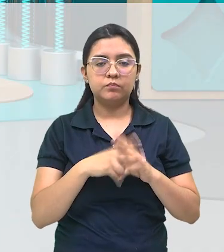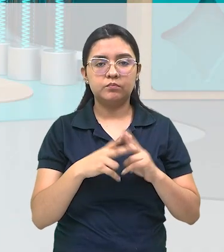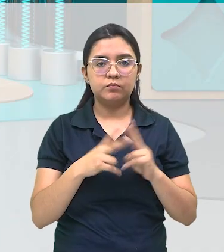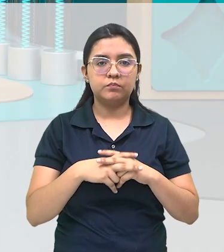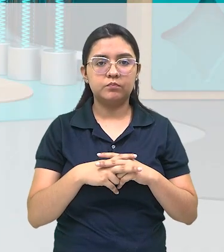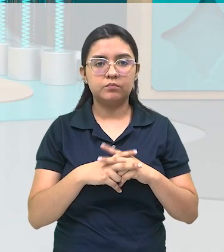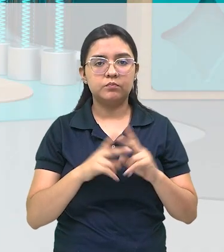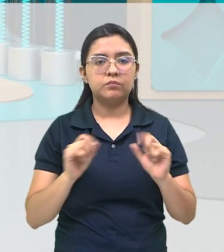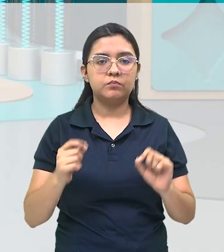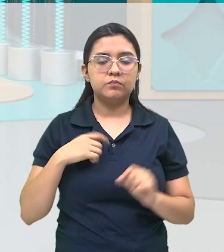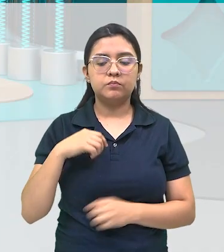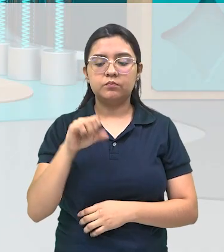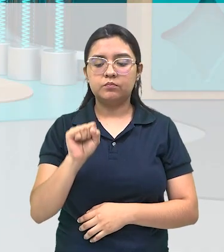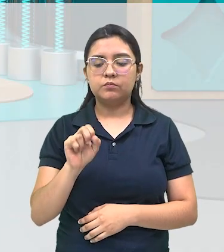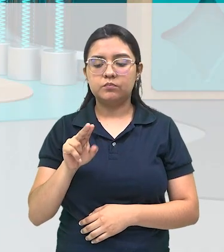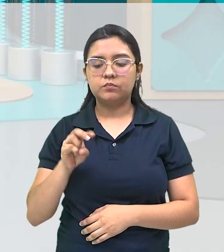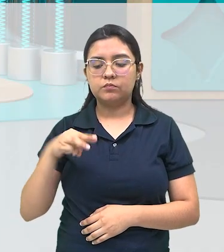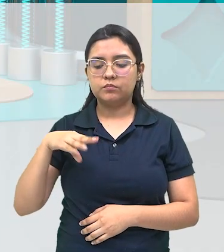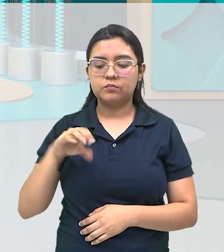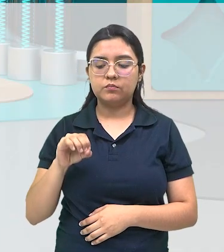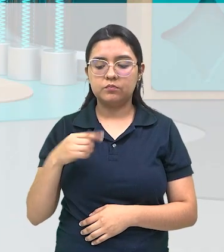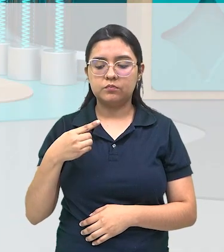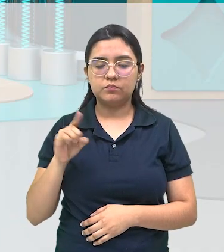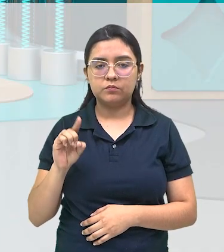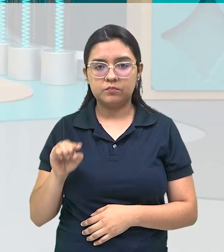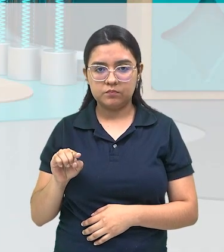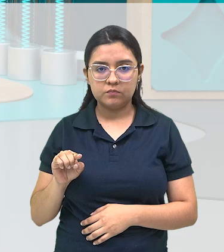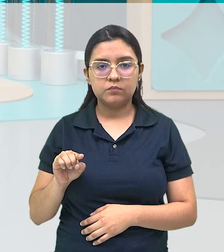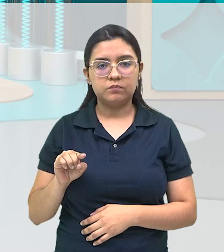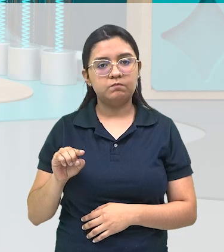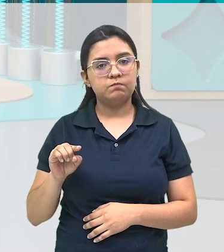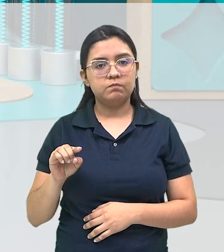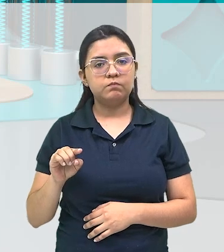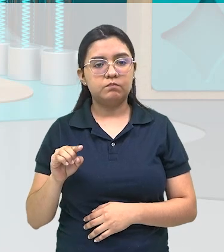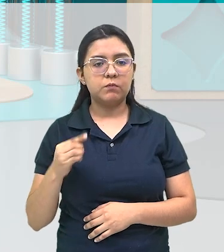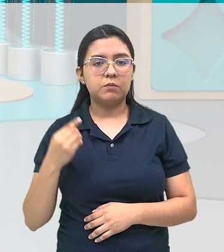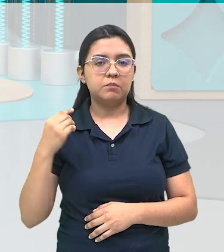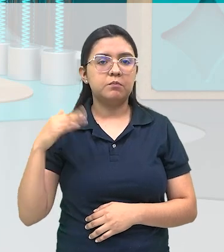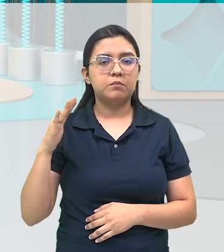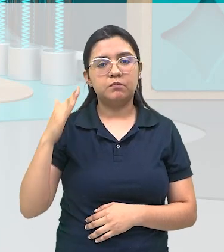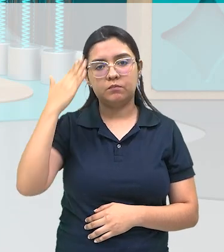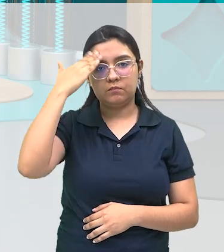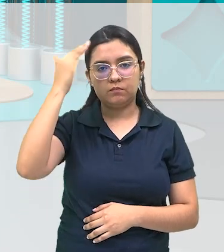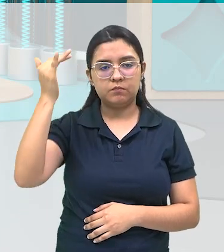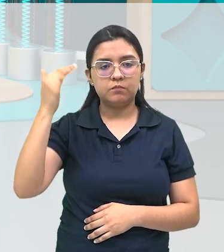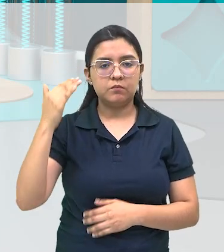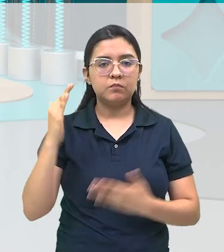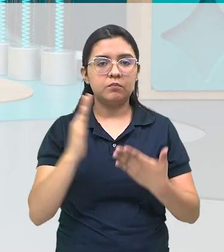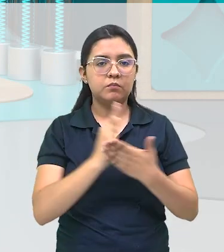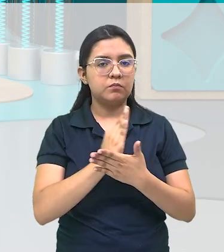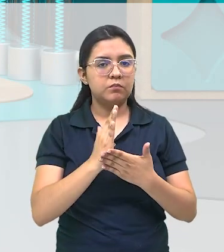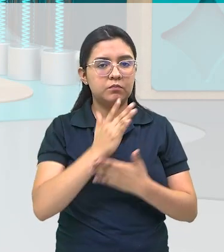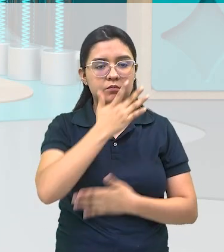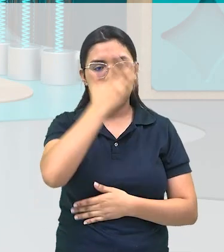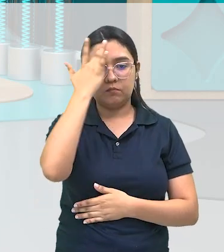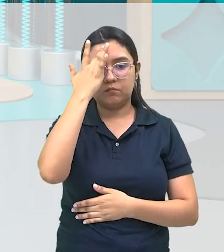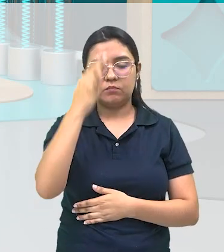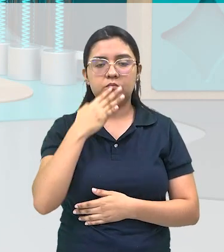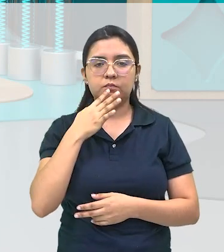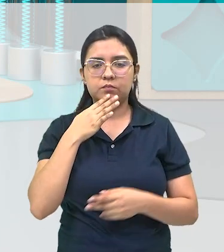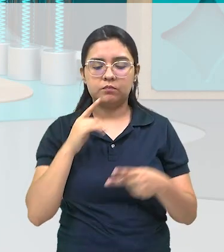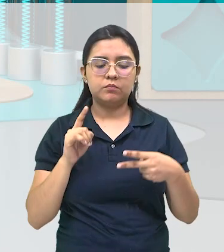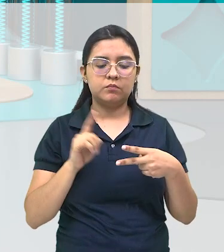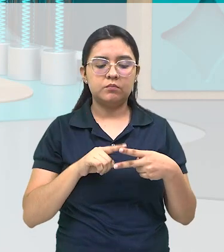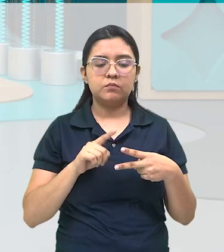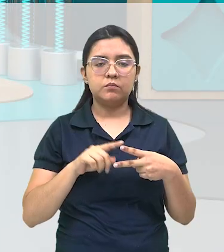né? Então, daí esse nome talvez se torne mais conhecido para algumas pessoas. Mas Aikido, tenho certeza